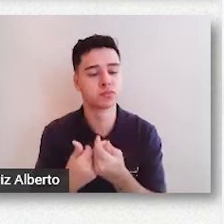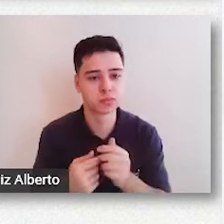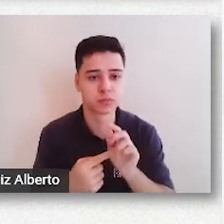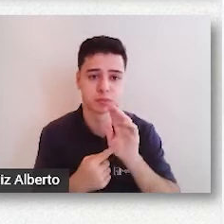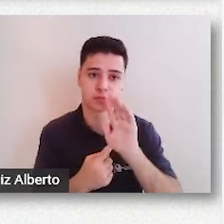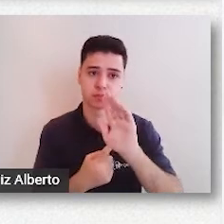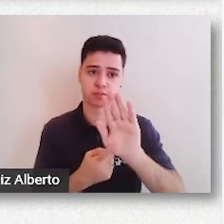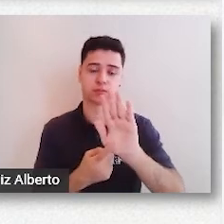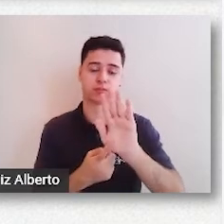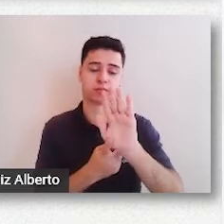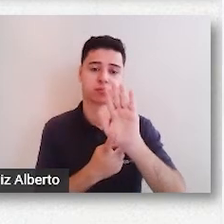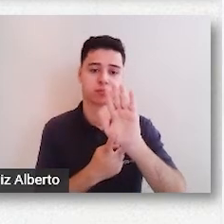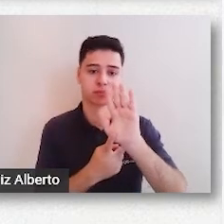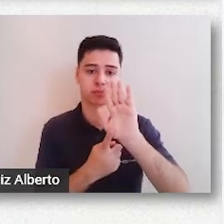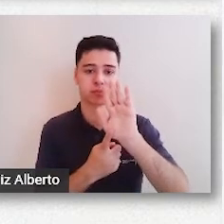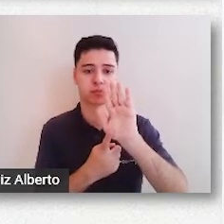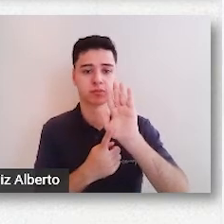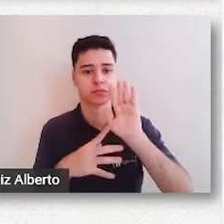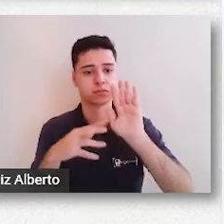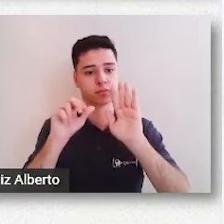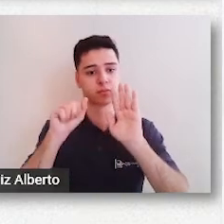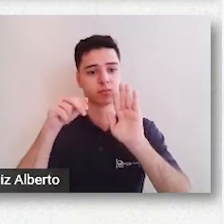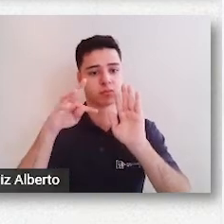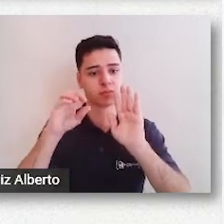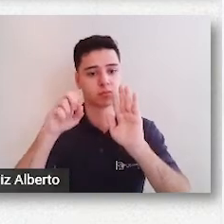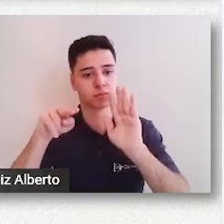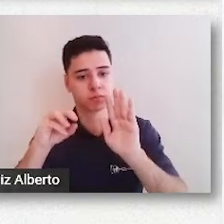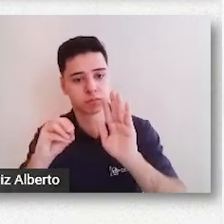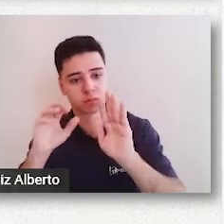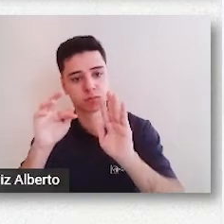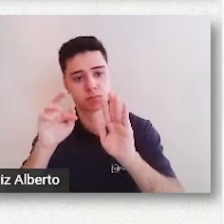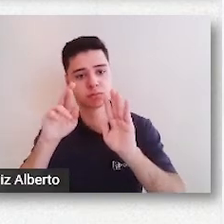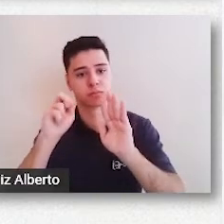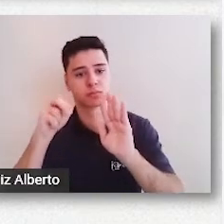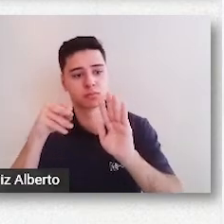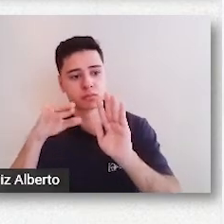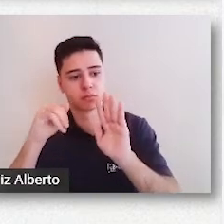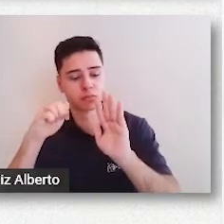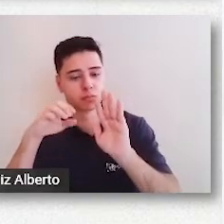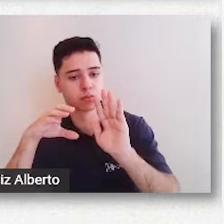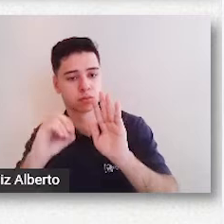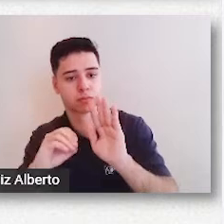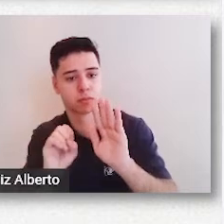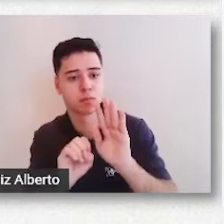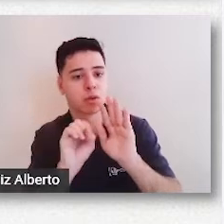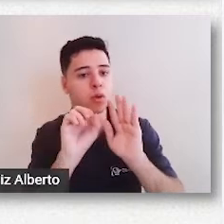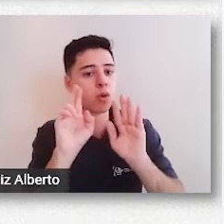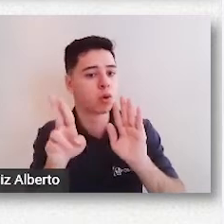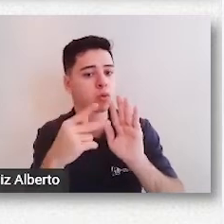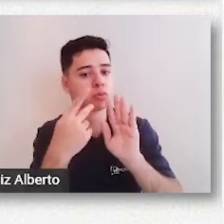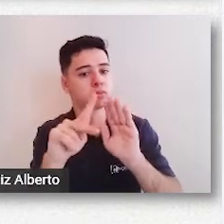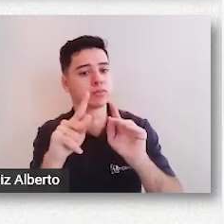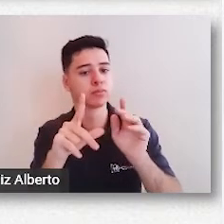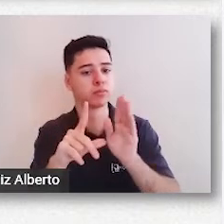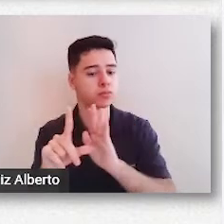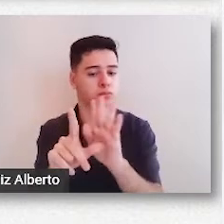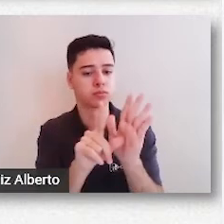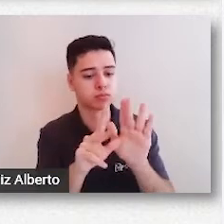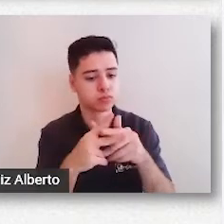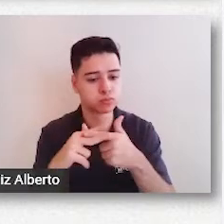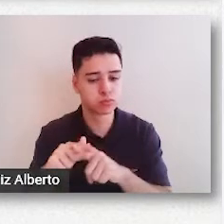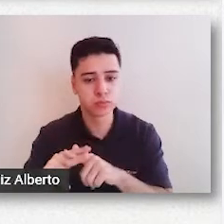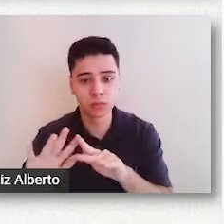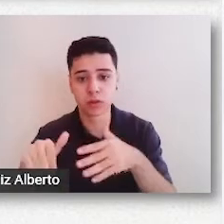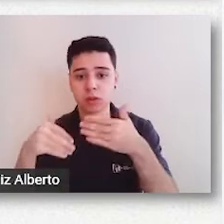obras do Antônio Francisco Lisboa, ou de seus oficiais, ou da sua oficina. Né? Então, seria esse